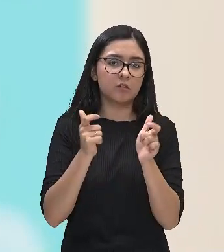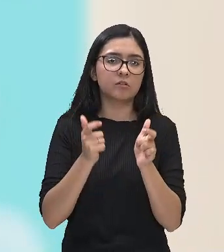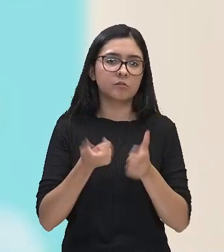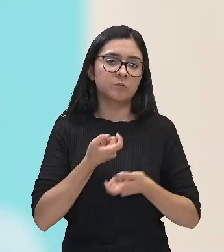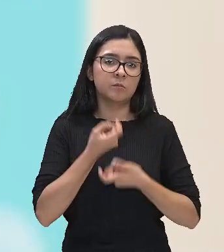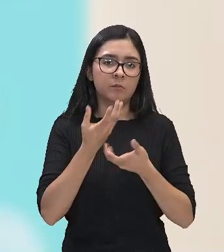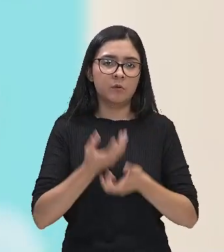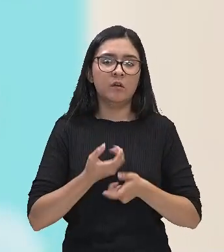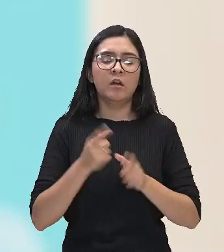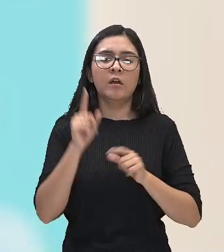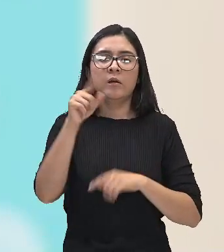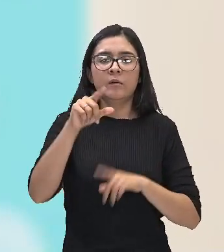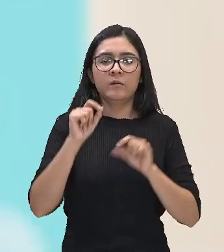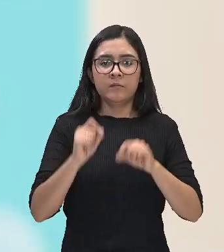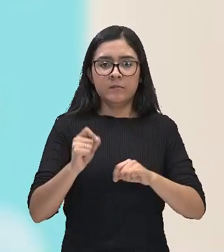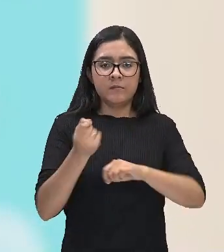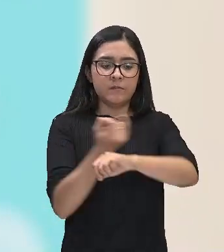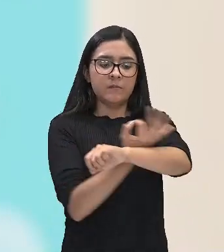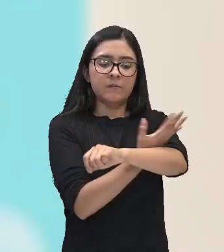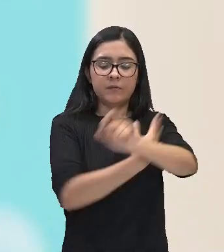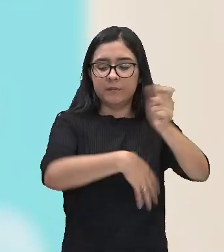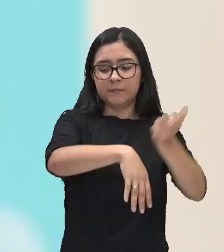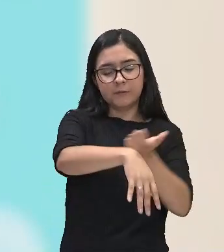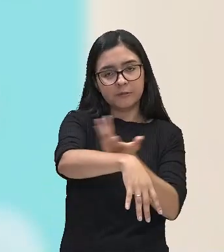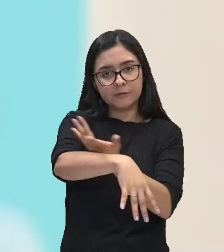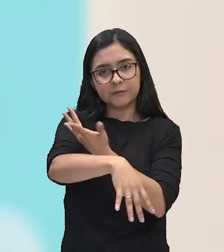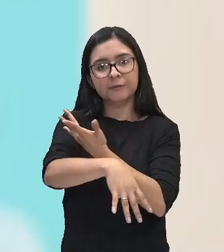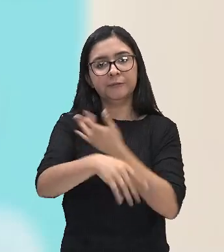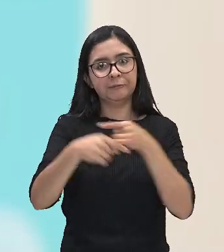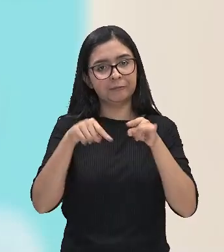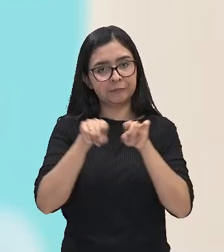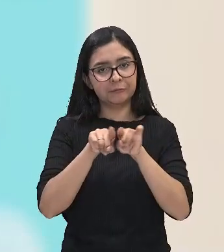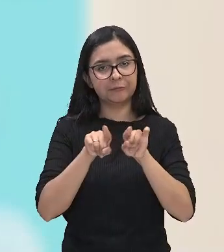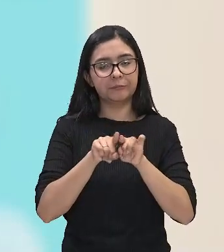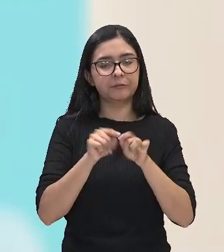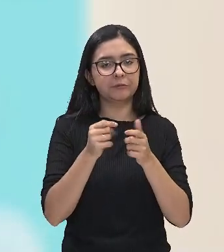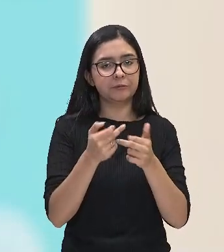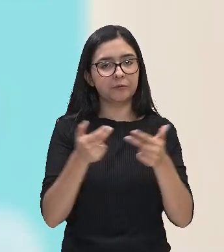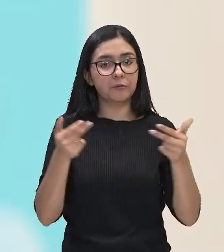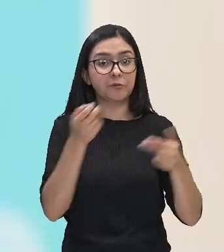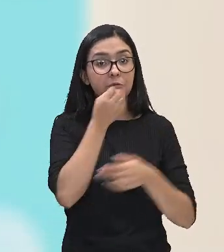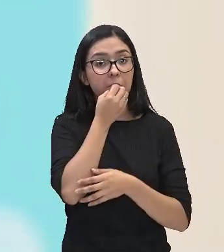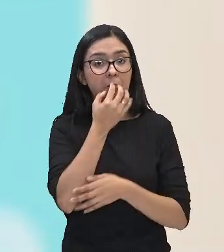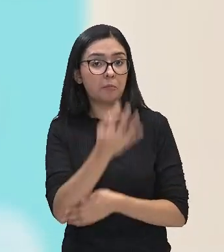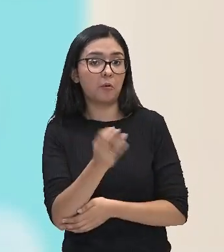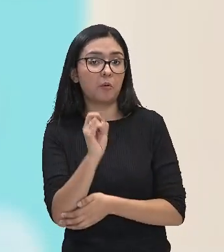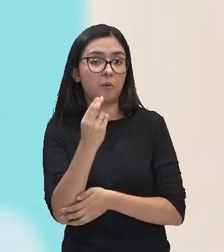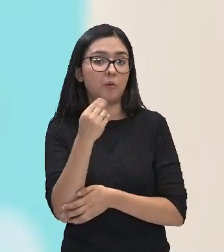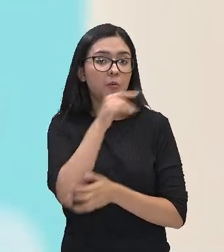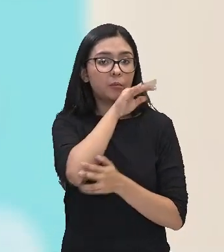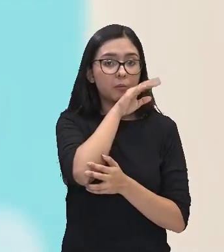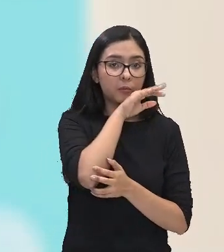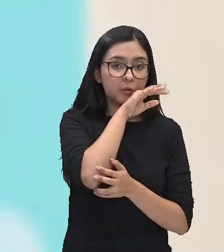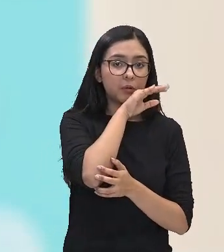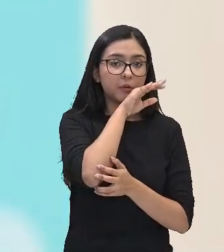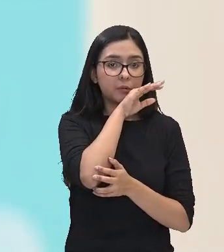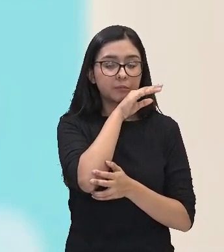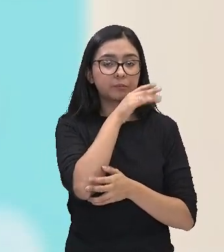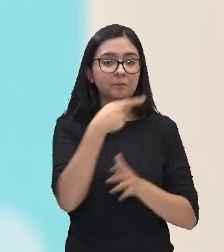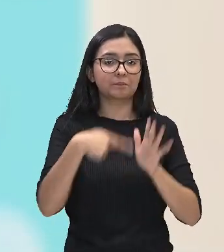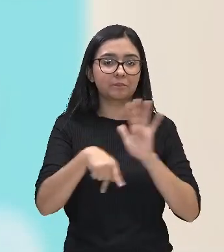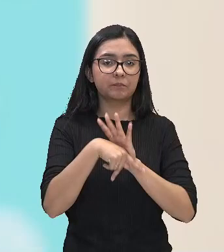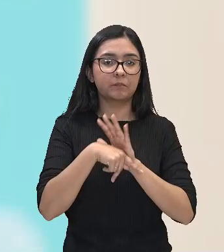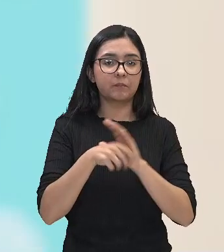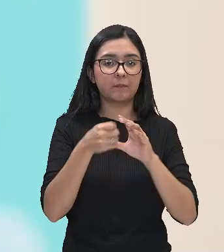muitas emoções, né, também falando de coisas boas ou ruins, do eu lírico, porque